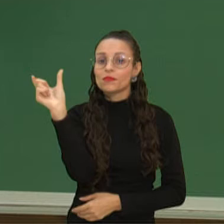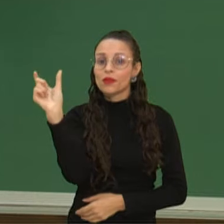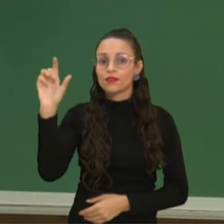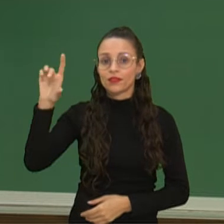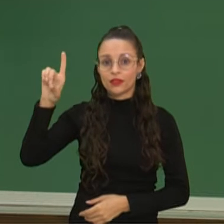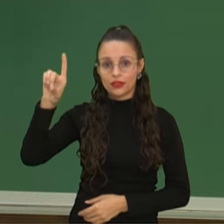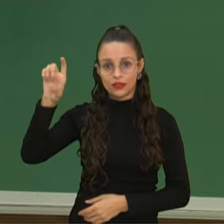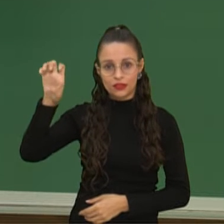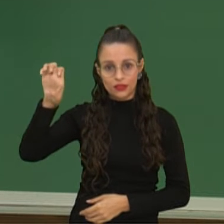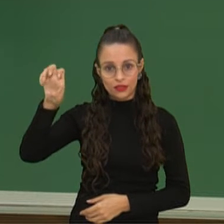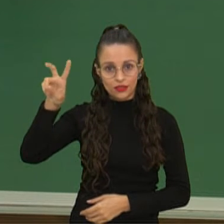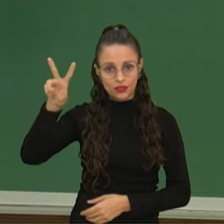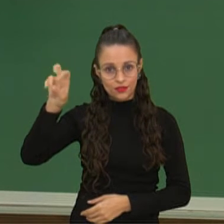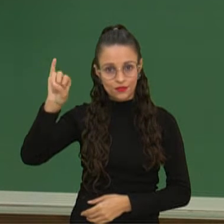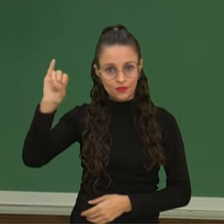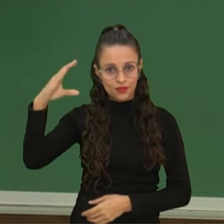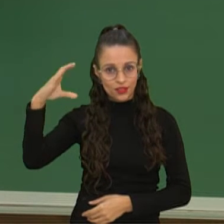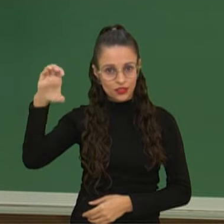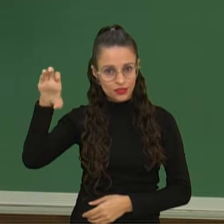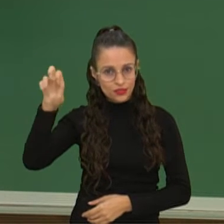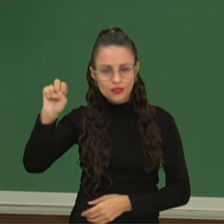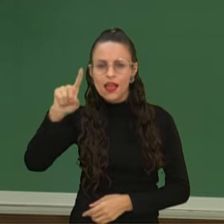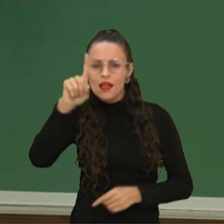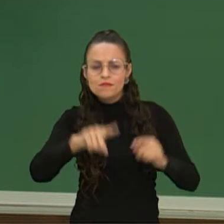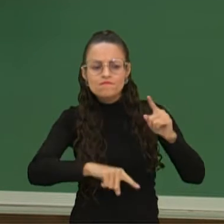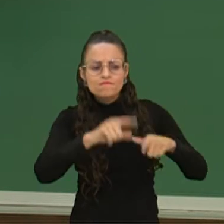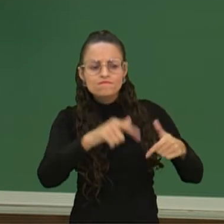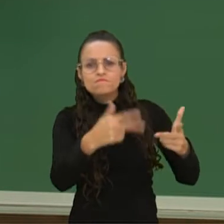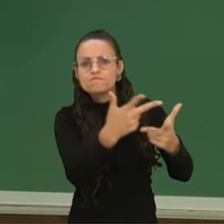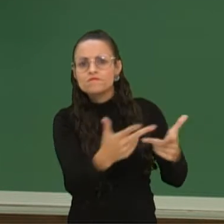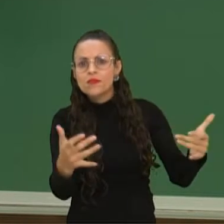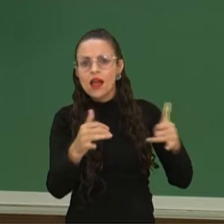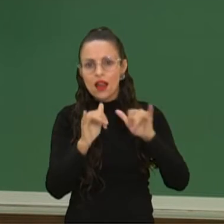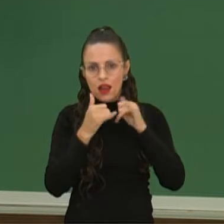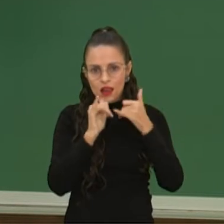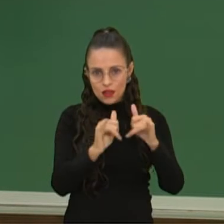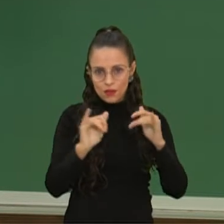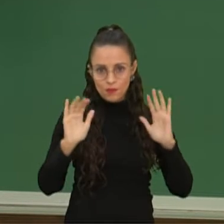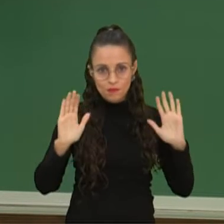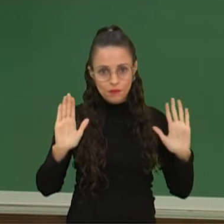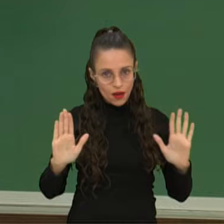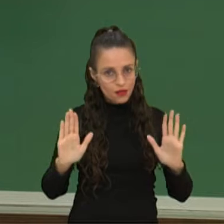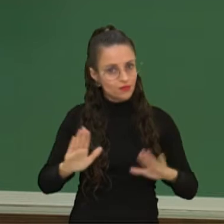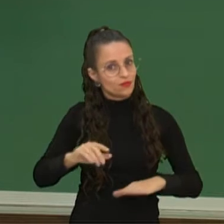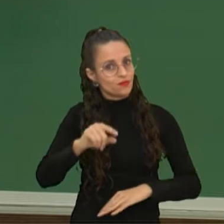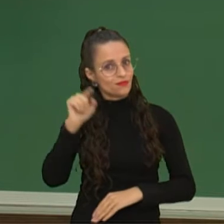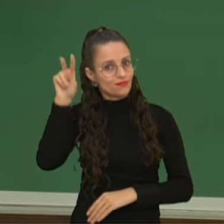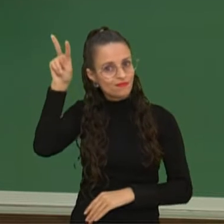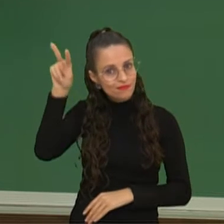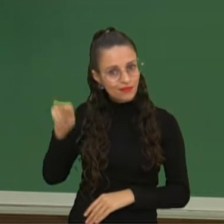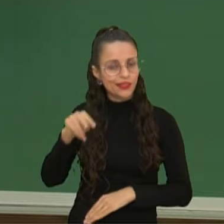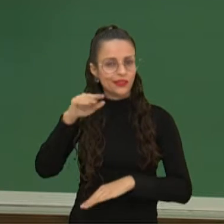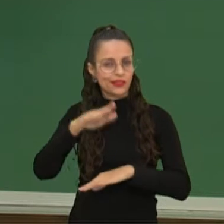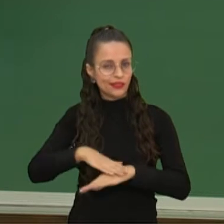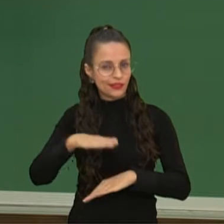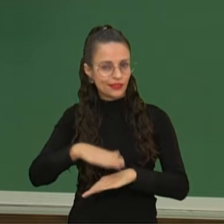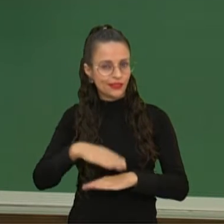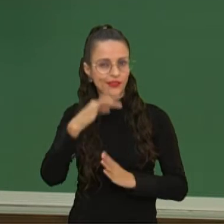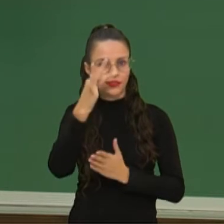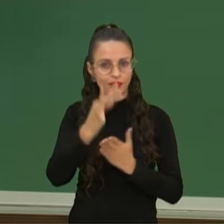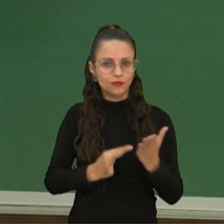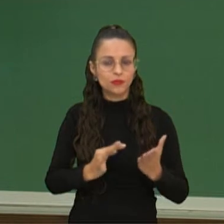significa aparelhos eletrônicos de um modo geral. Mas o resto é por conta de vocês, hein? E aqui do